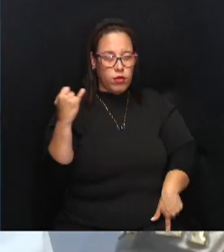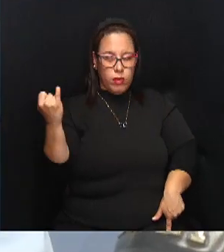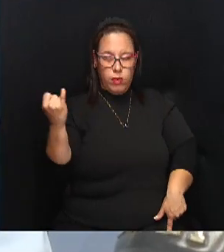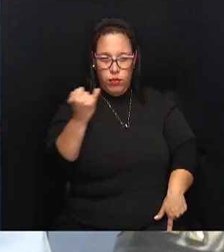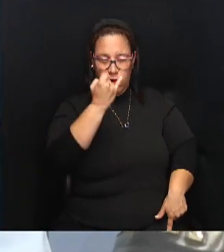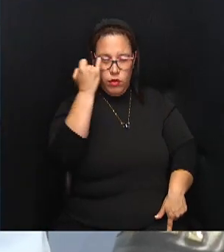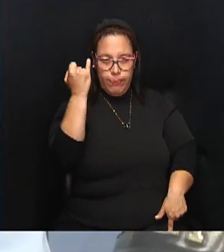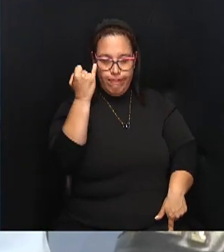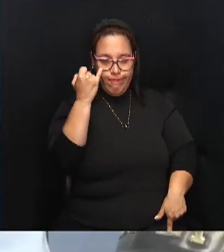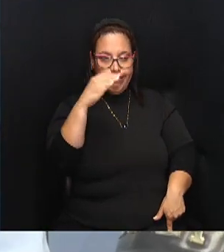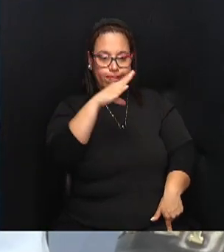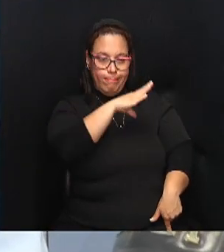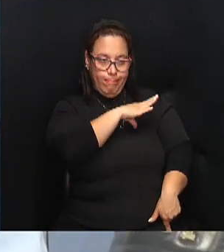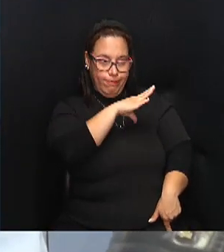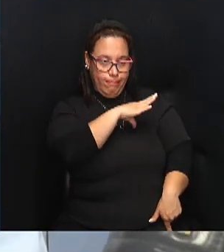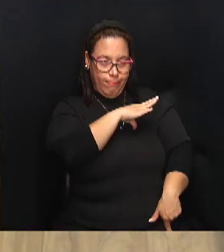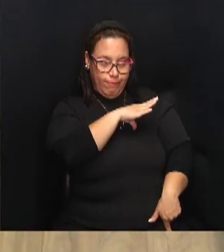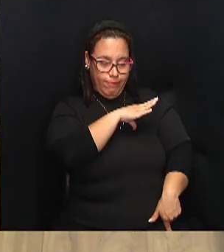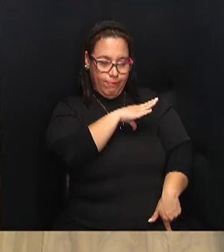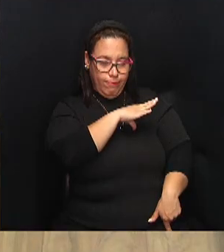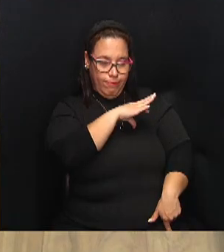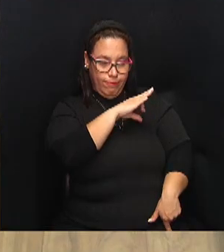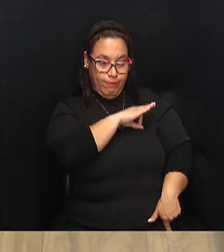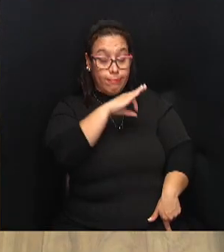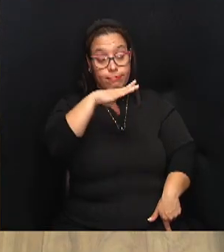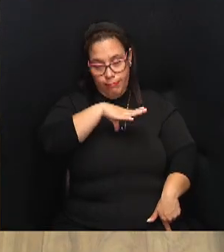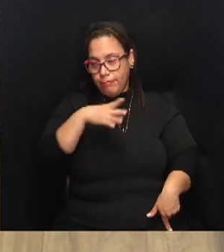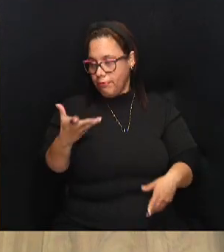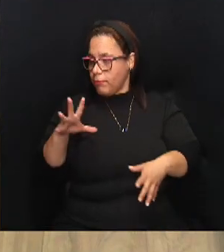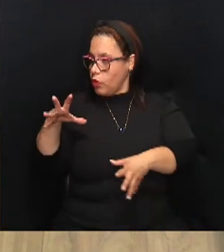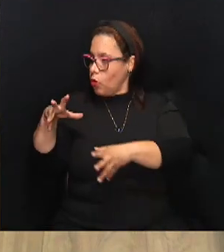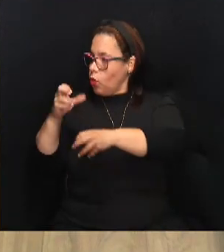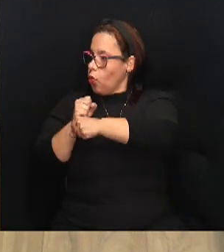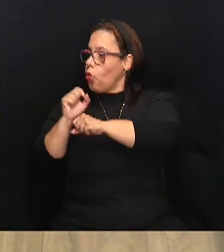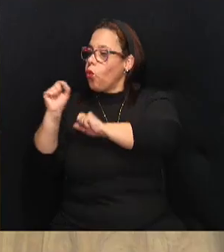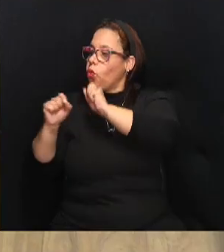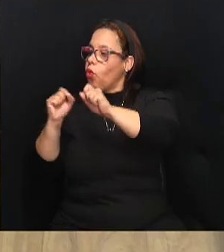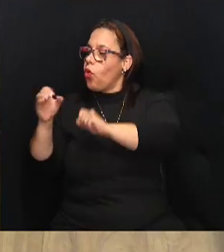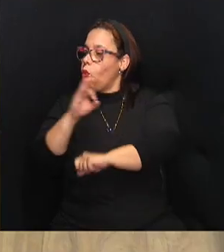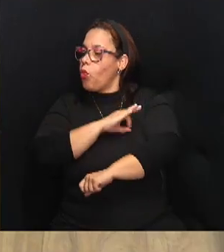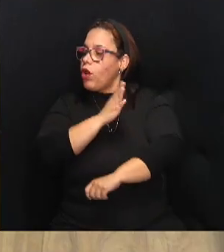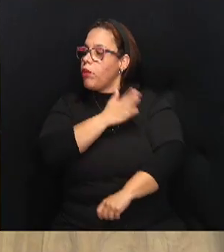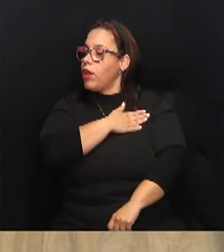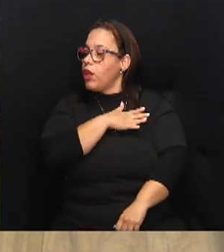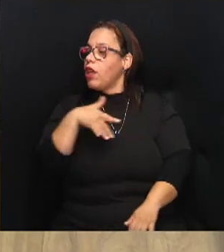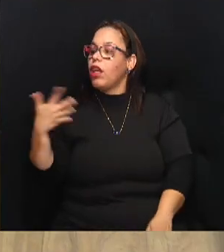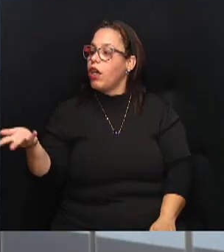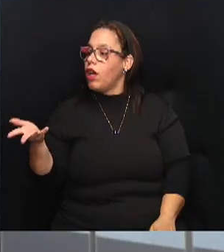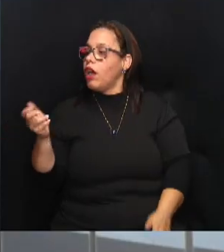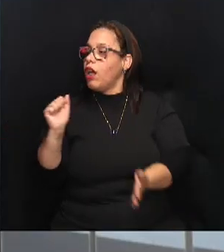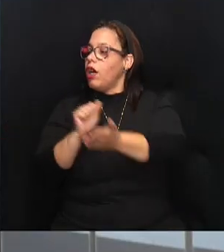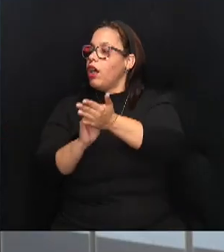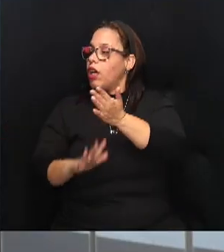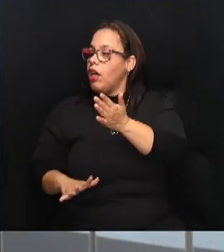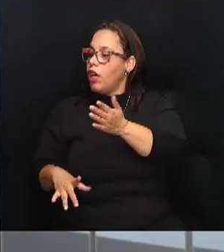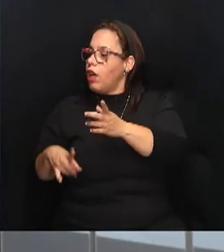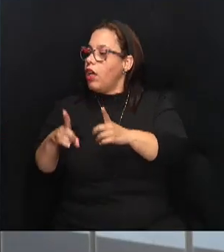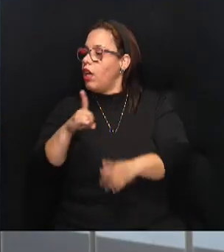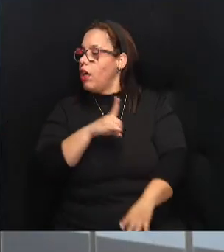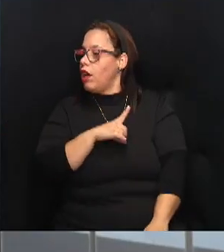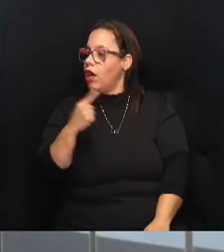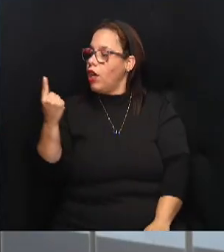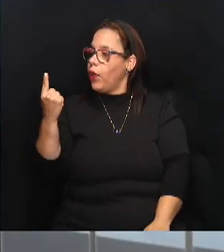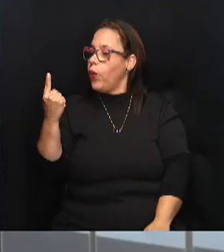essa questão no município. Então, até para completar, o que seria a Polícia Militar na atividade delegada? Seria um